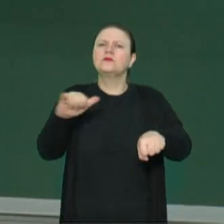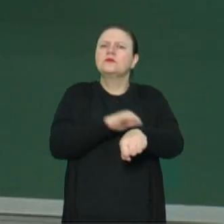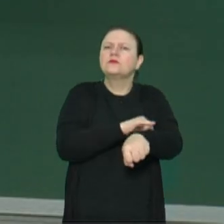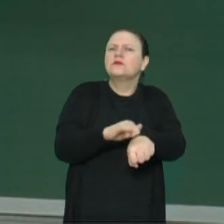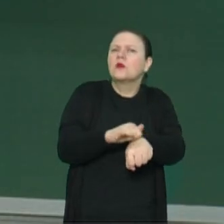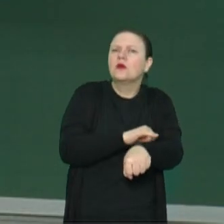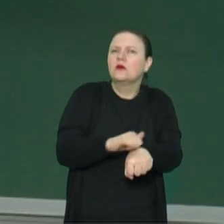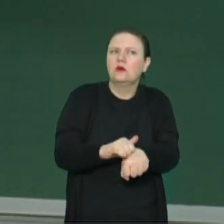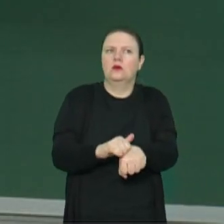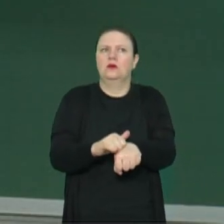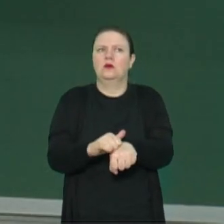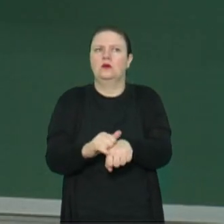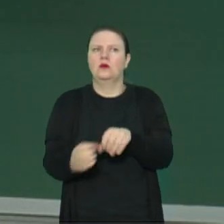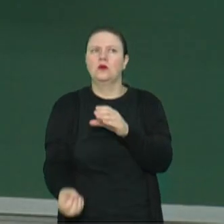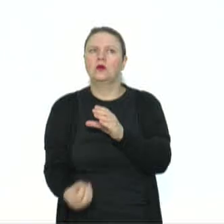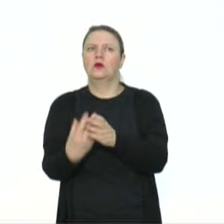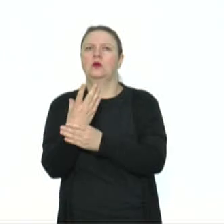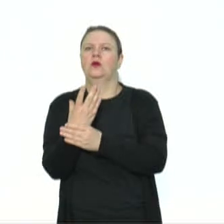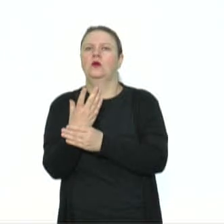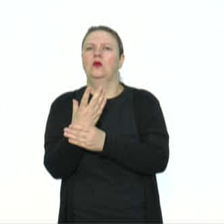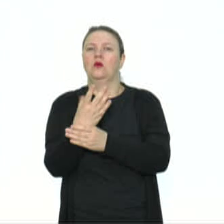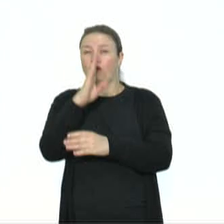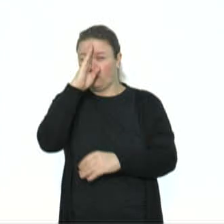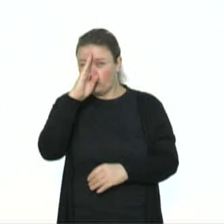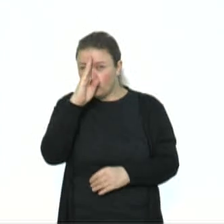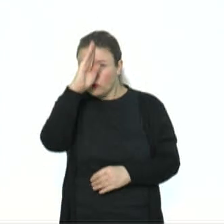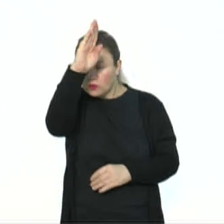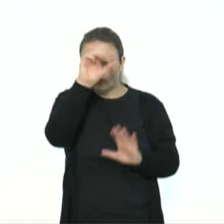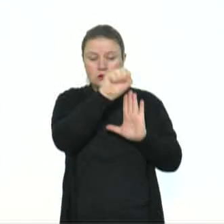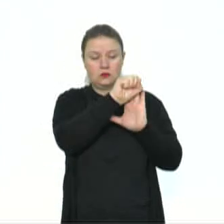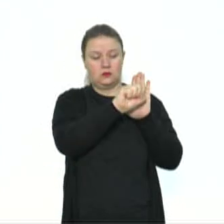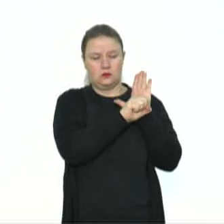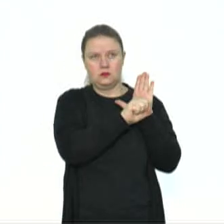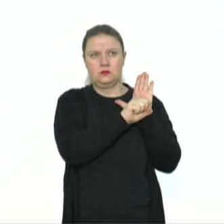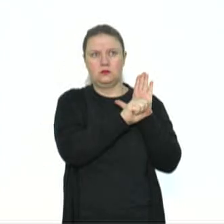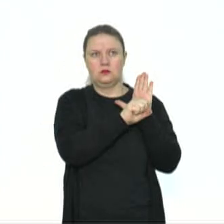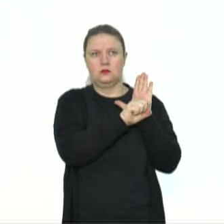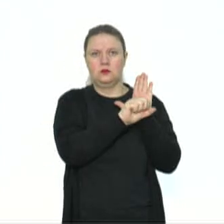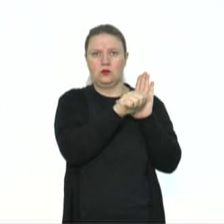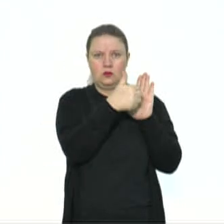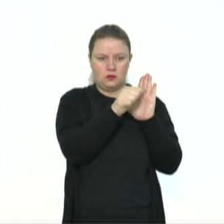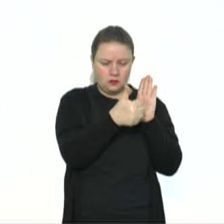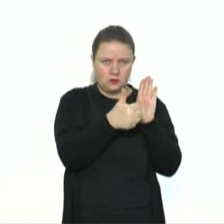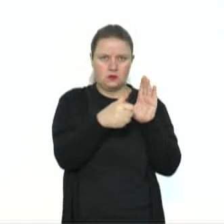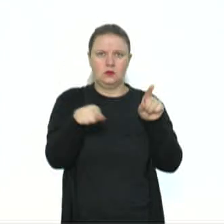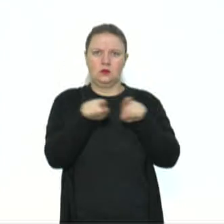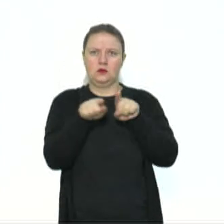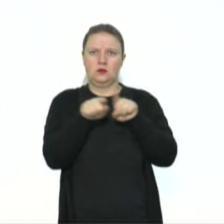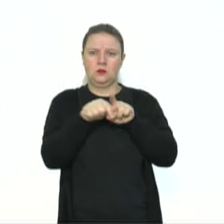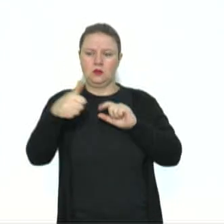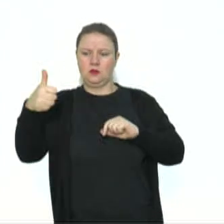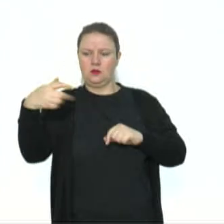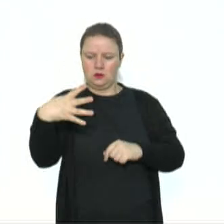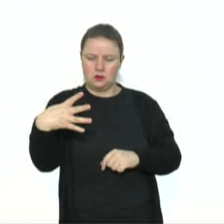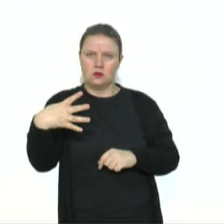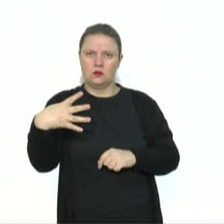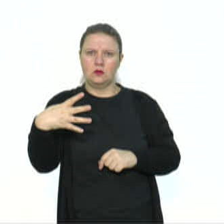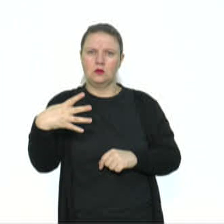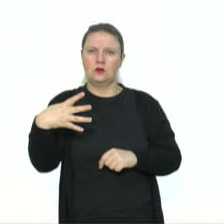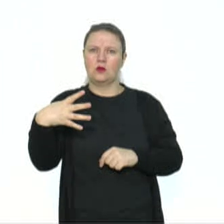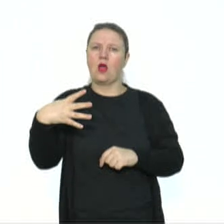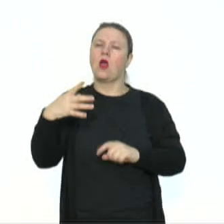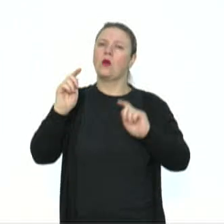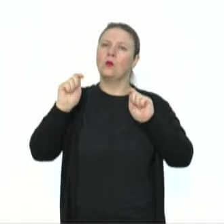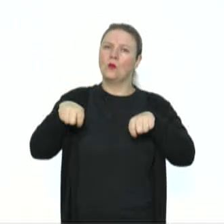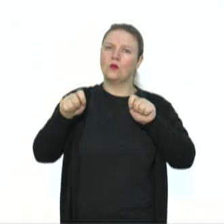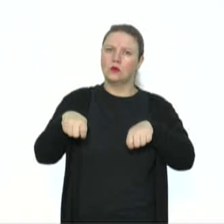estratégia quando da criação, né, era fundamental entre os séculos 11 e 14, né, para que os samurais enfrentassem,